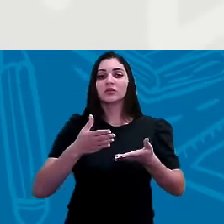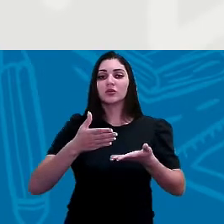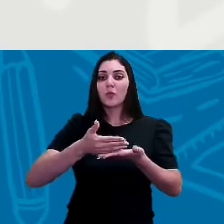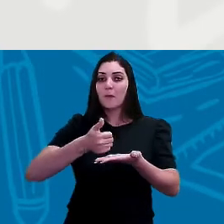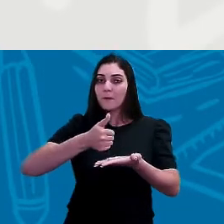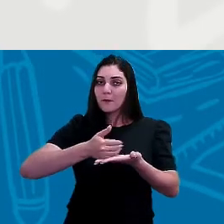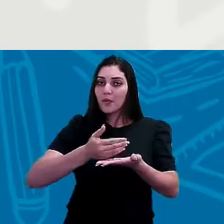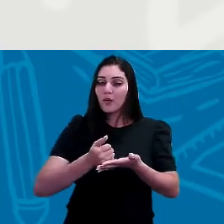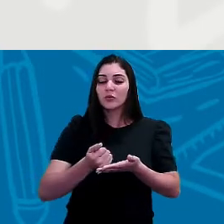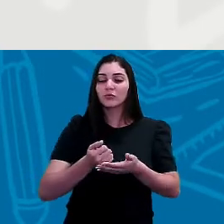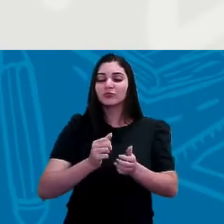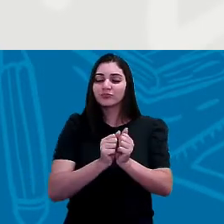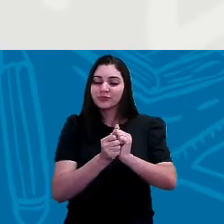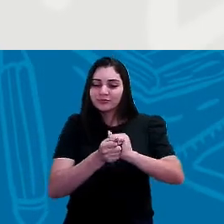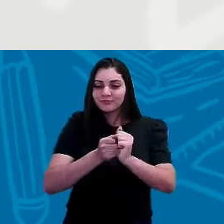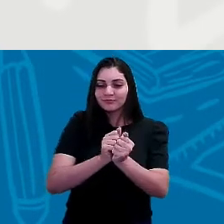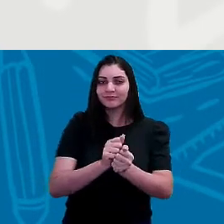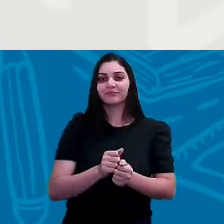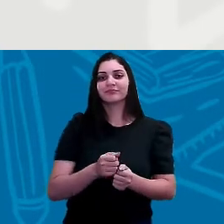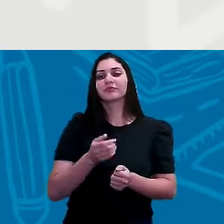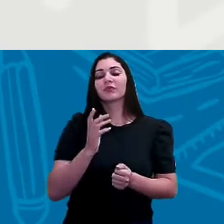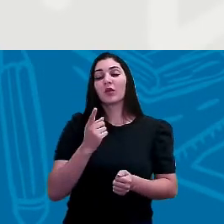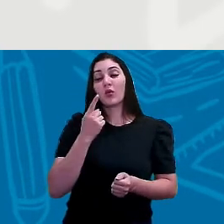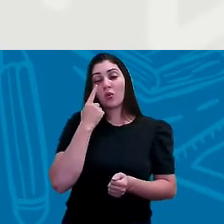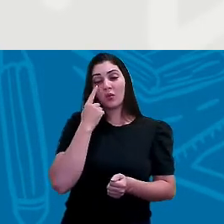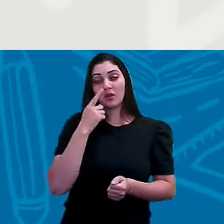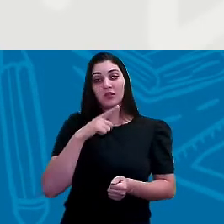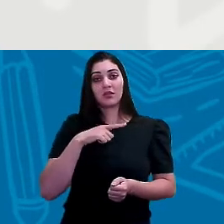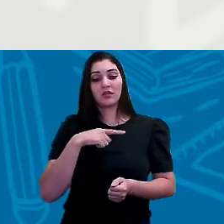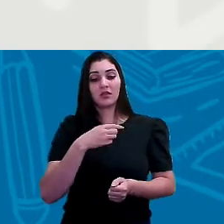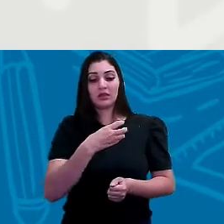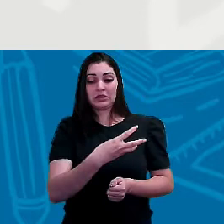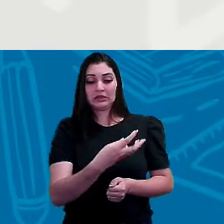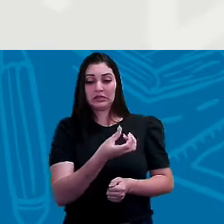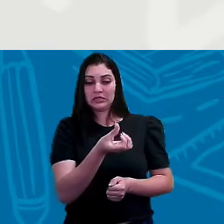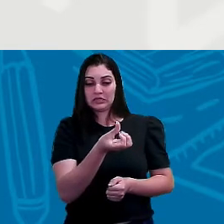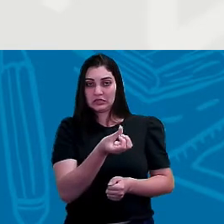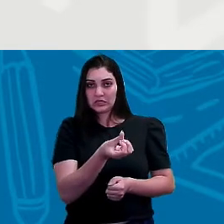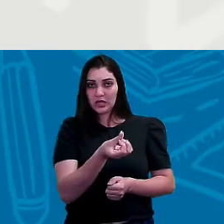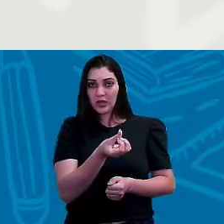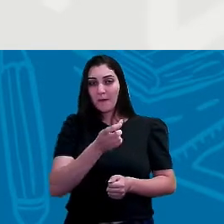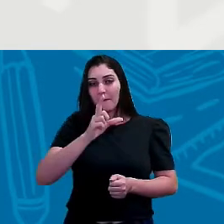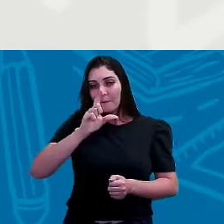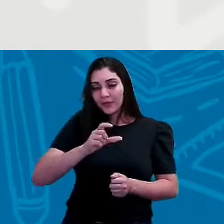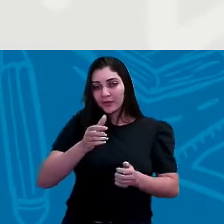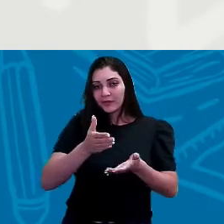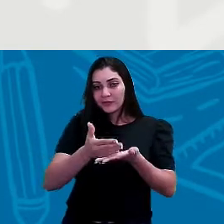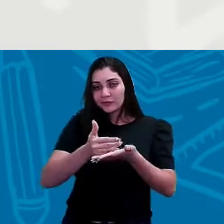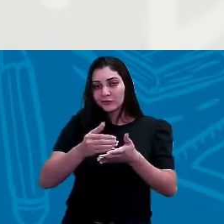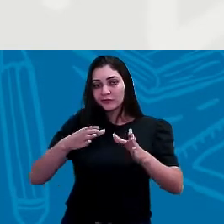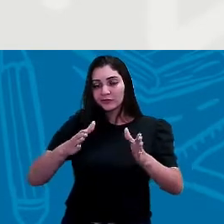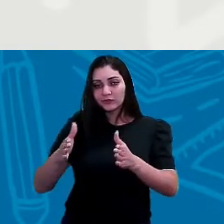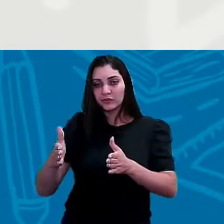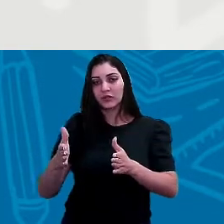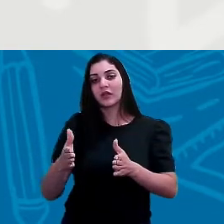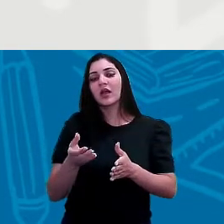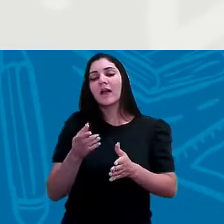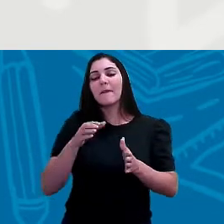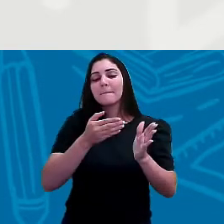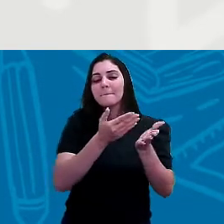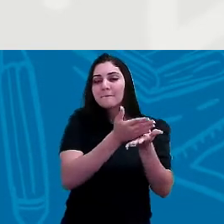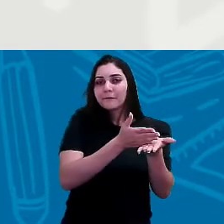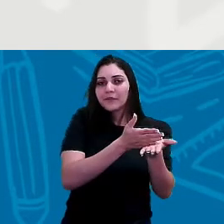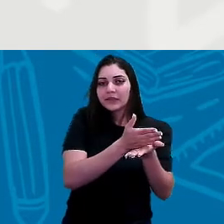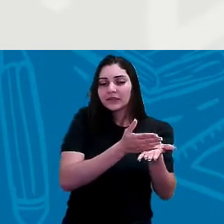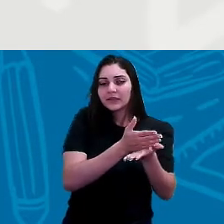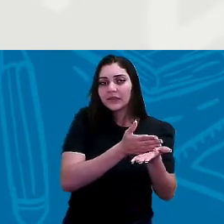Luiz tem 36 mini bolos e ele vai botar a metade dessa quantidade numa caixa e a